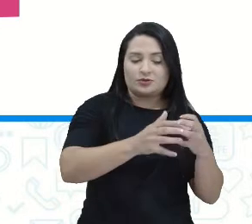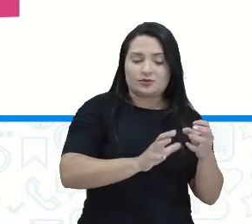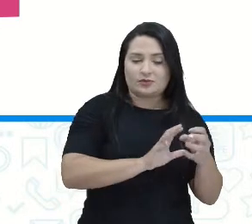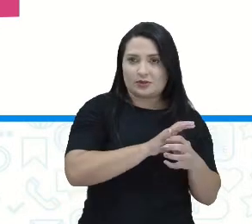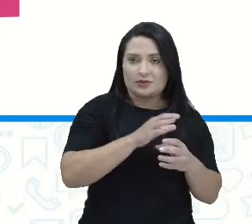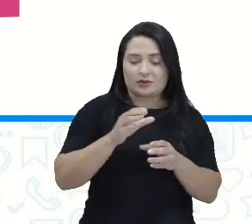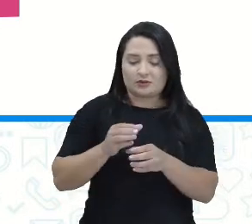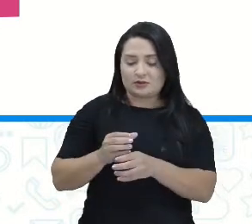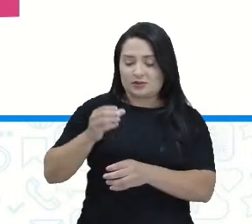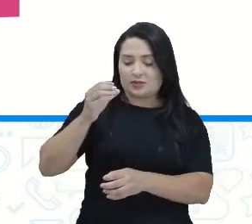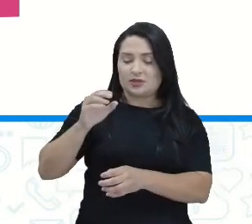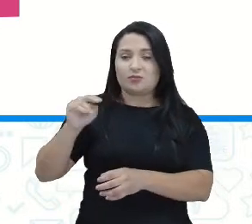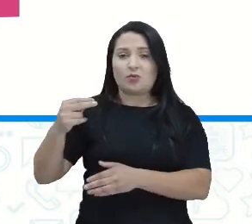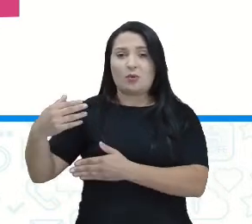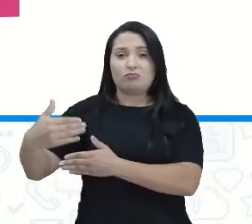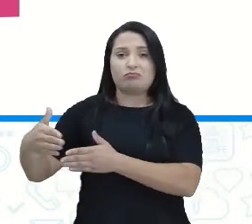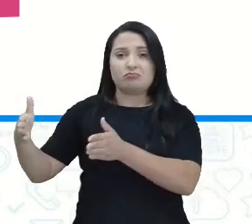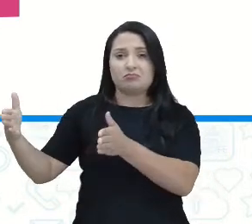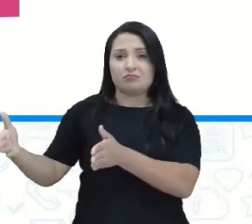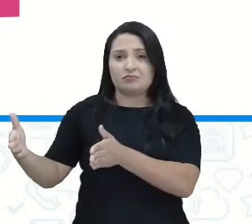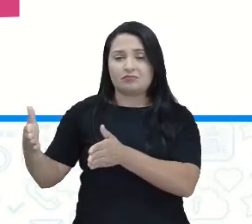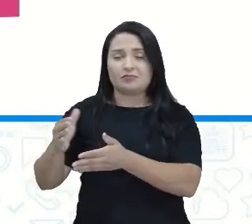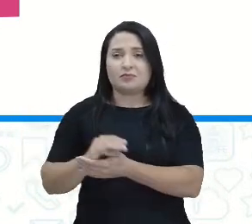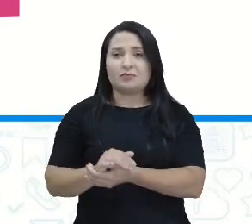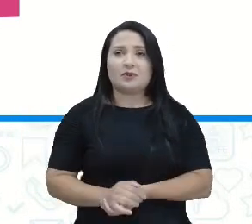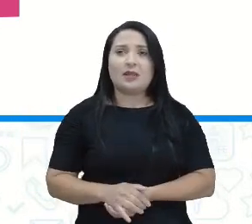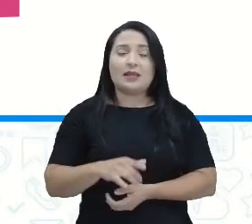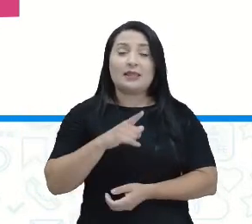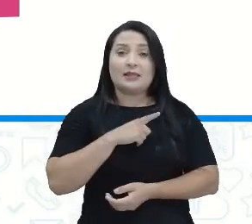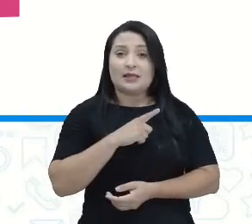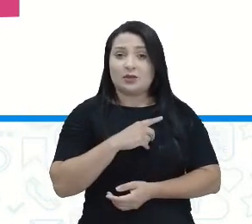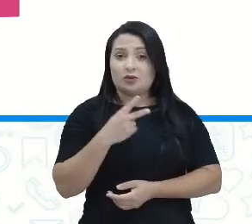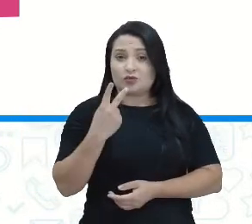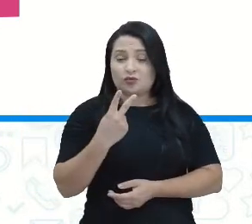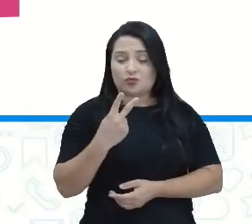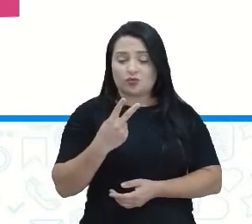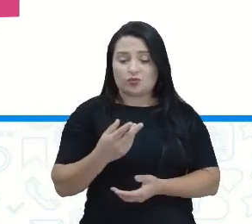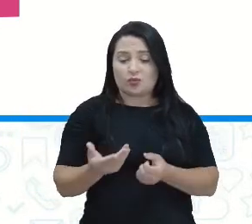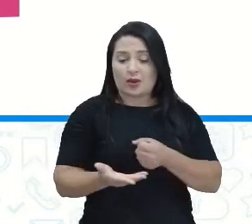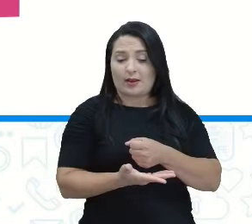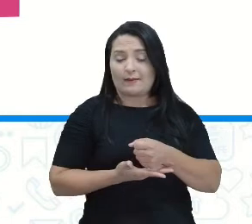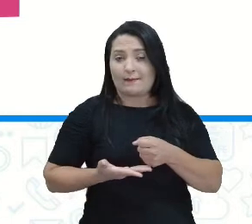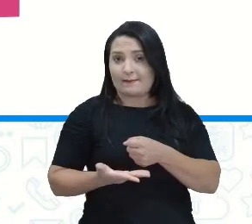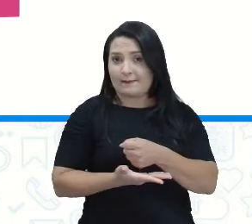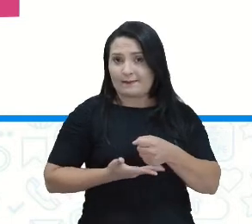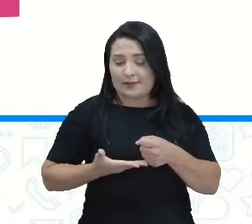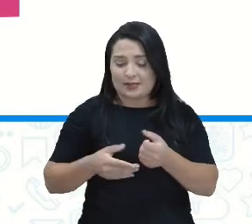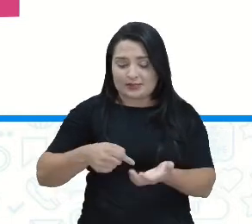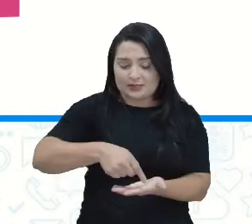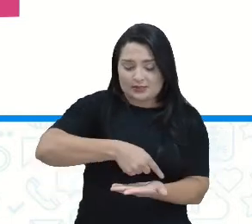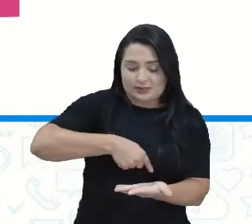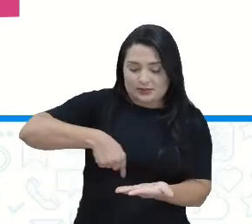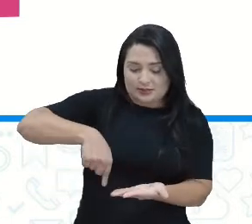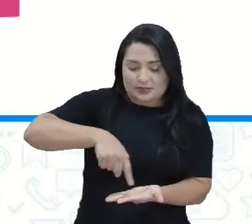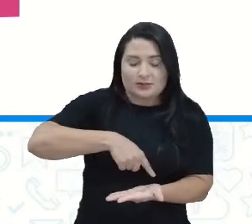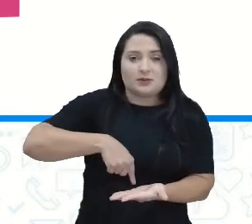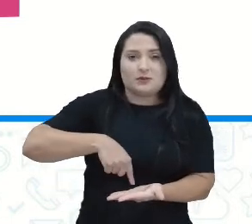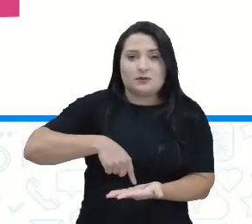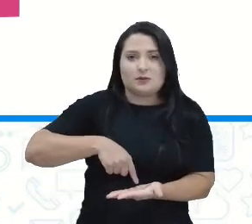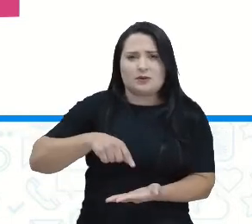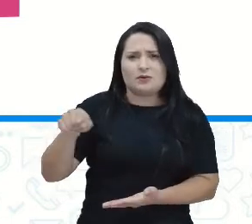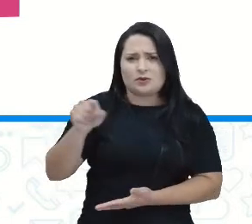o paralelepípedo? Sou formado por duas bases circulares.